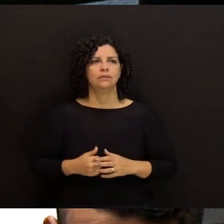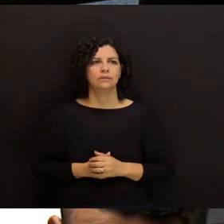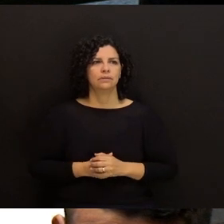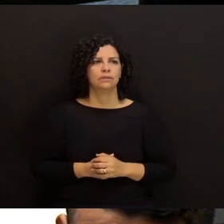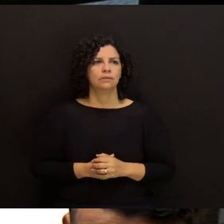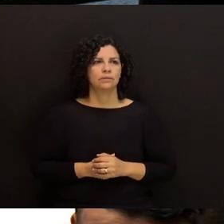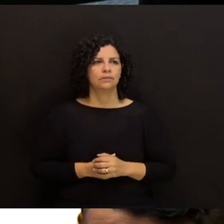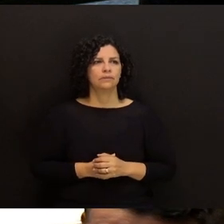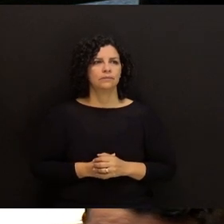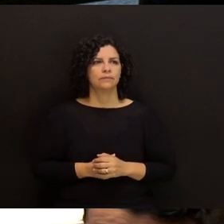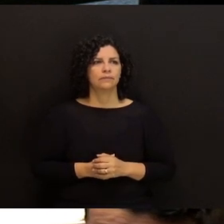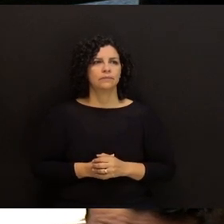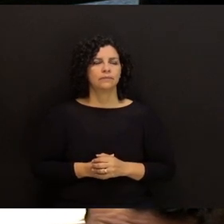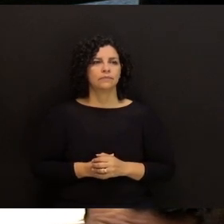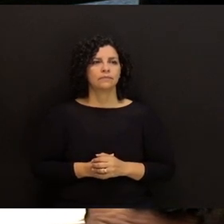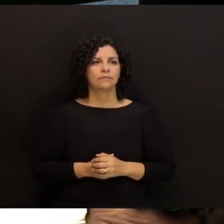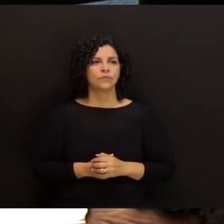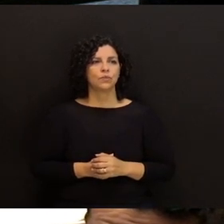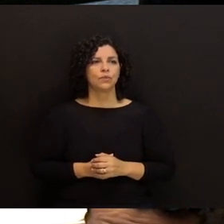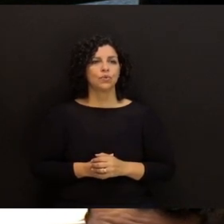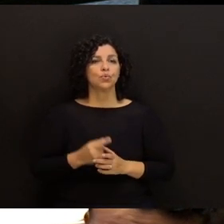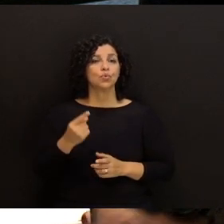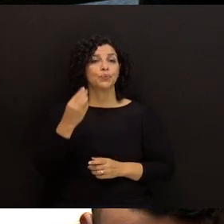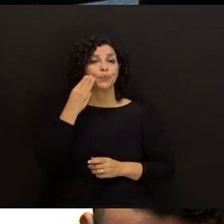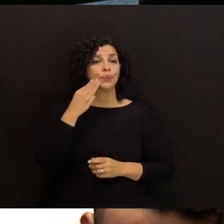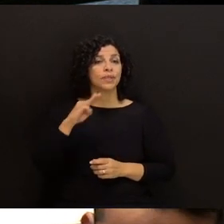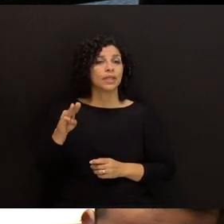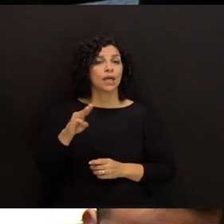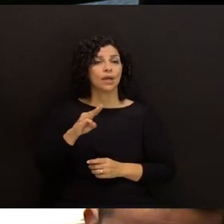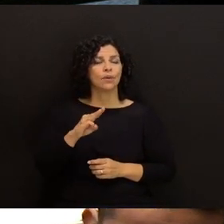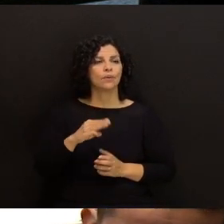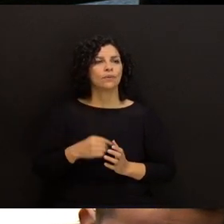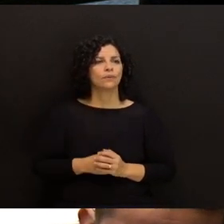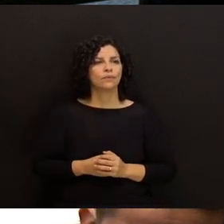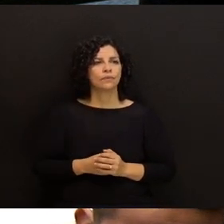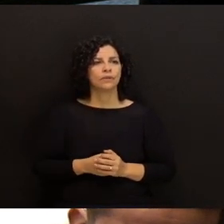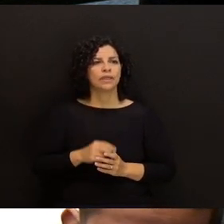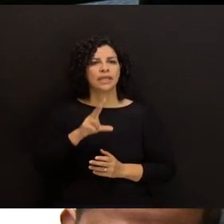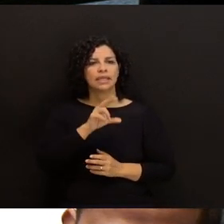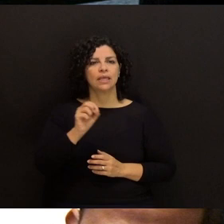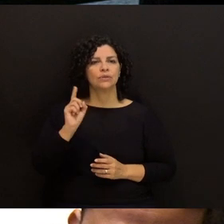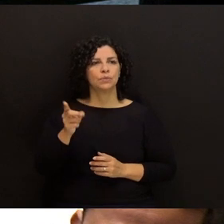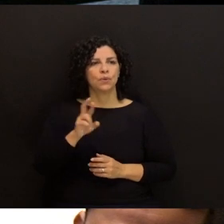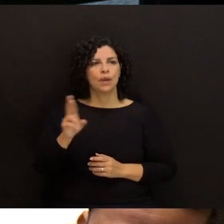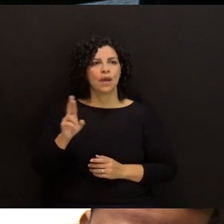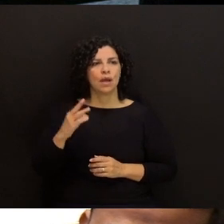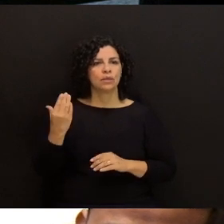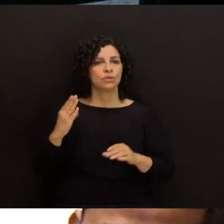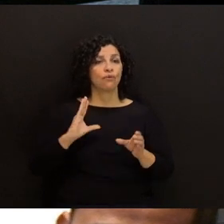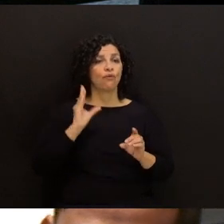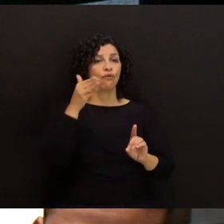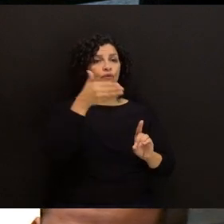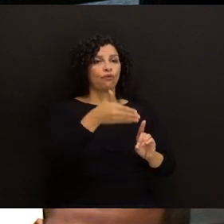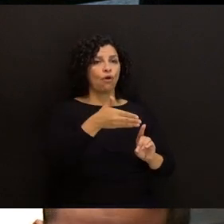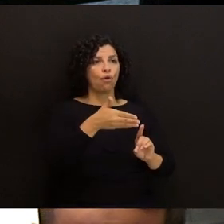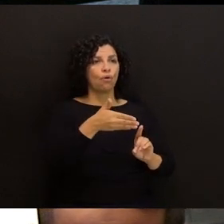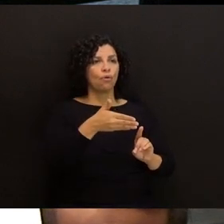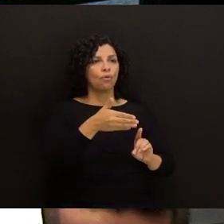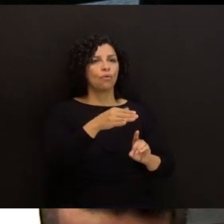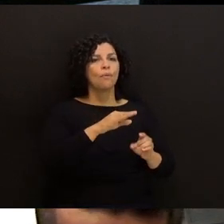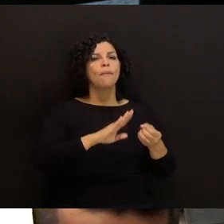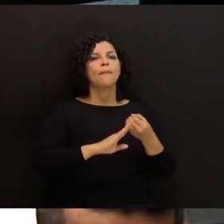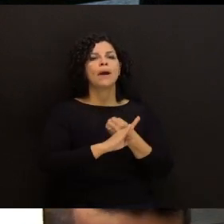e por um milhão e quinhentos mil destinado somente para Vila Iná